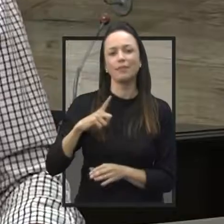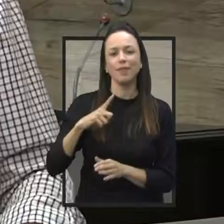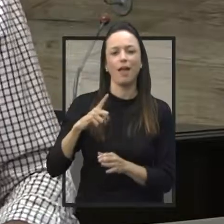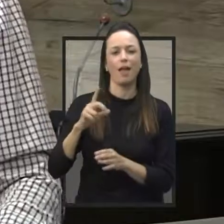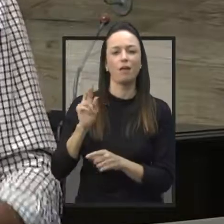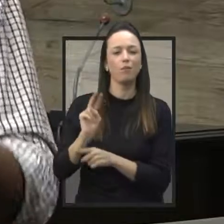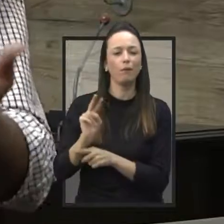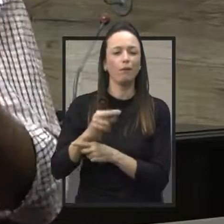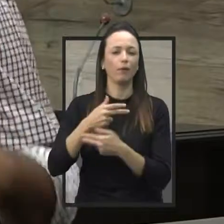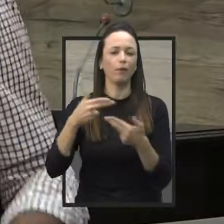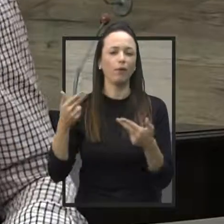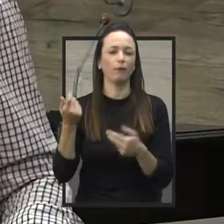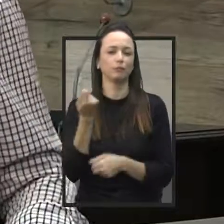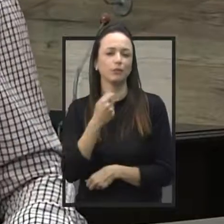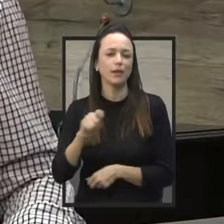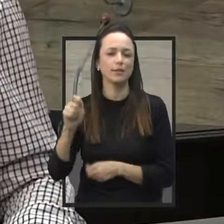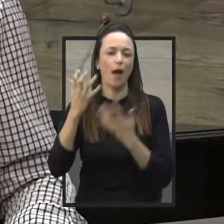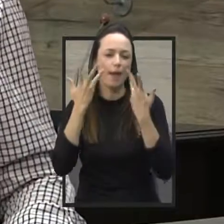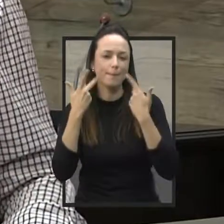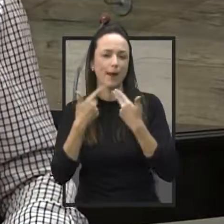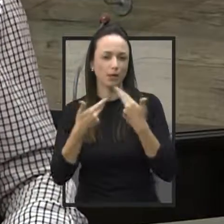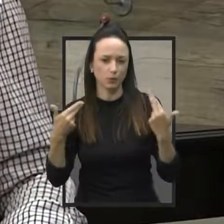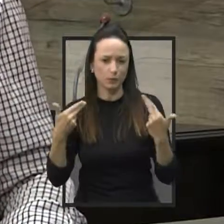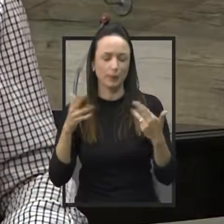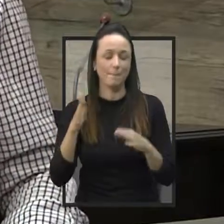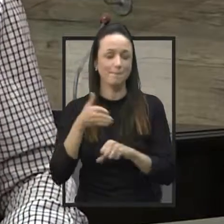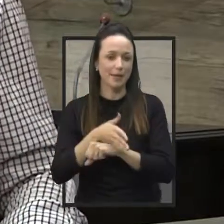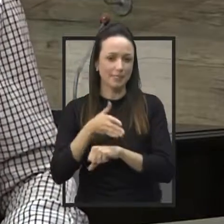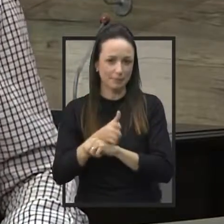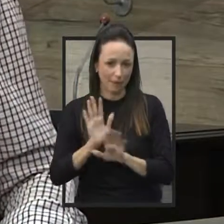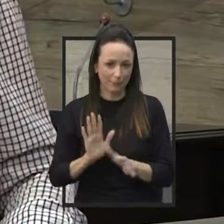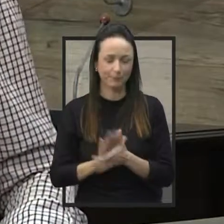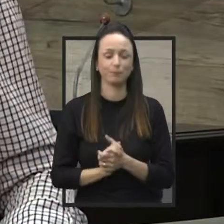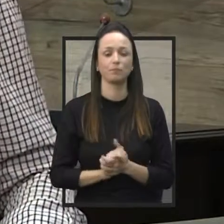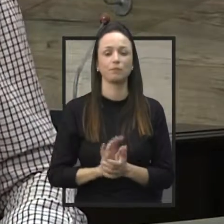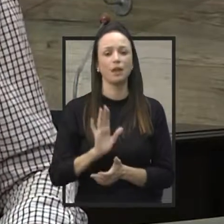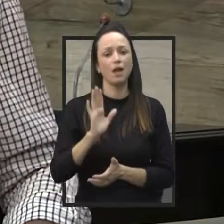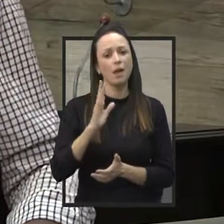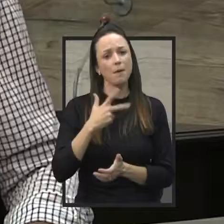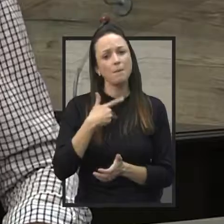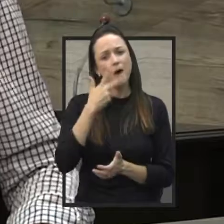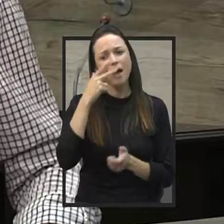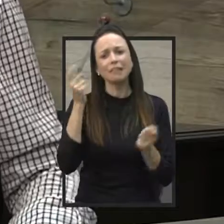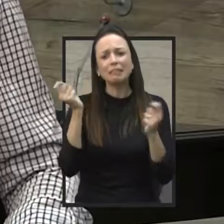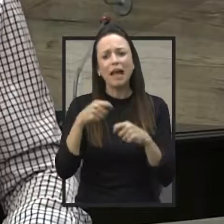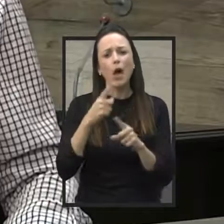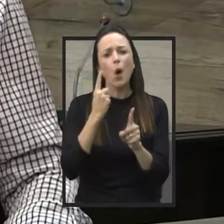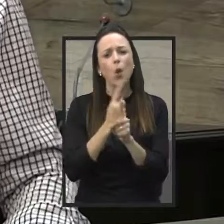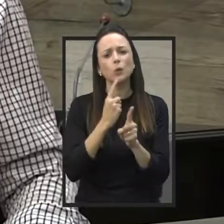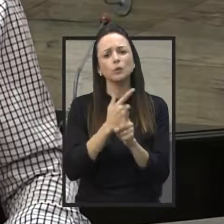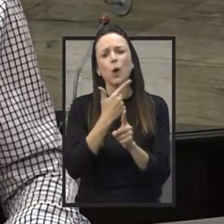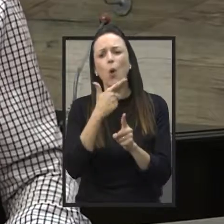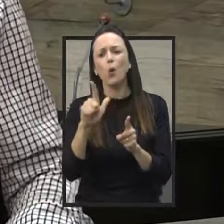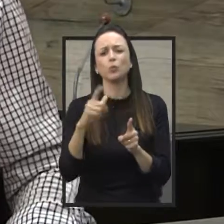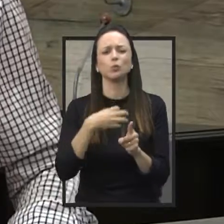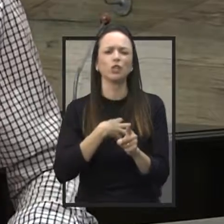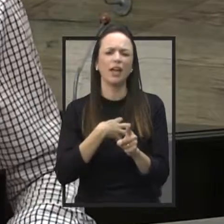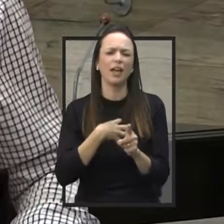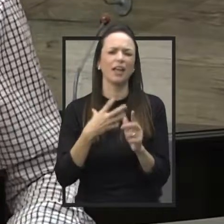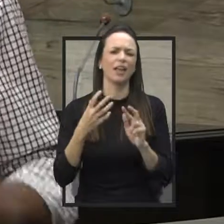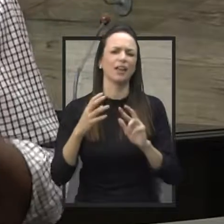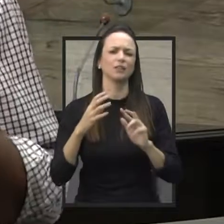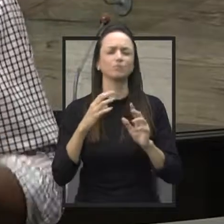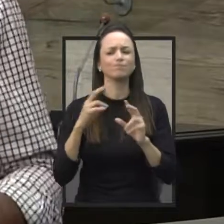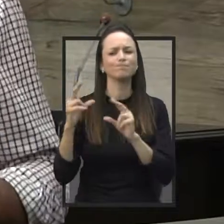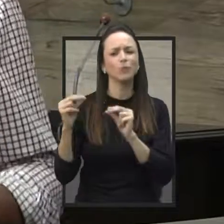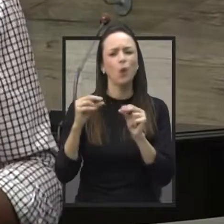associações de animais, para vir participar. Mas eu acredito que a gente pode encontrar um meio termo para isso, conversar com o pessoal do